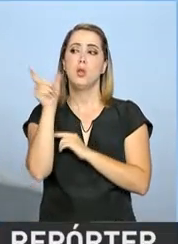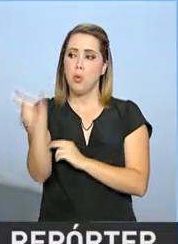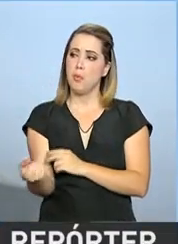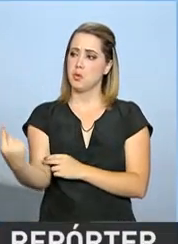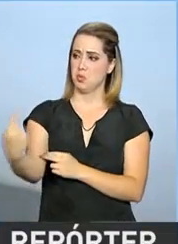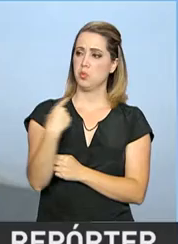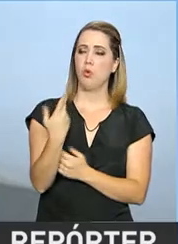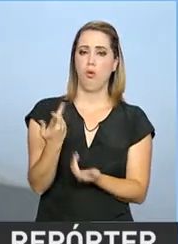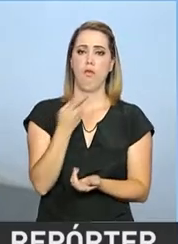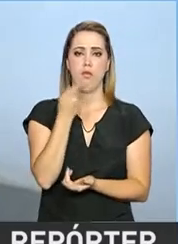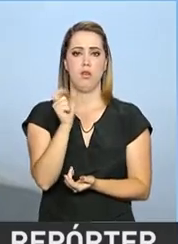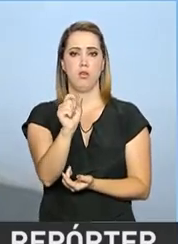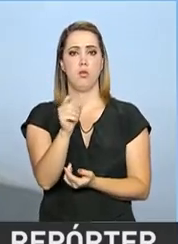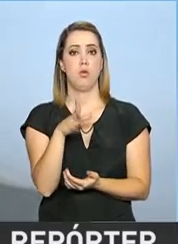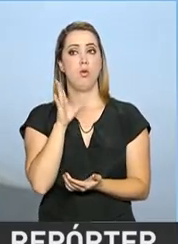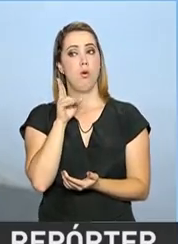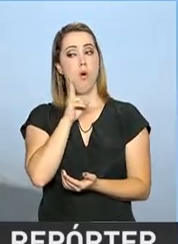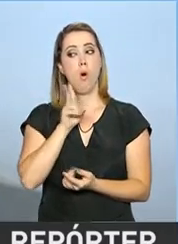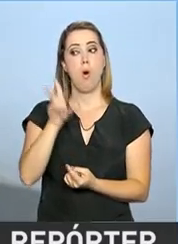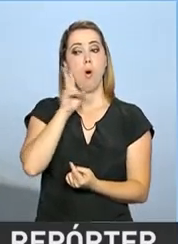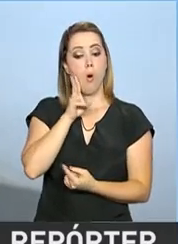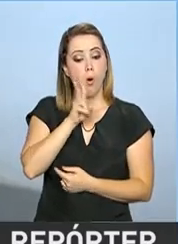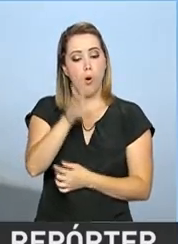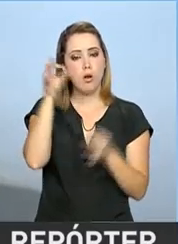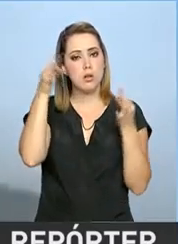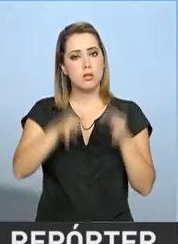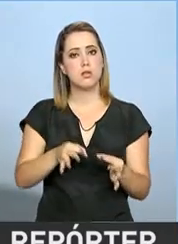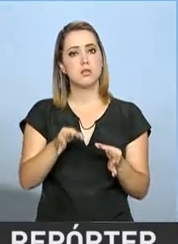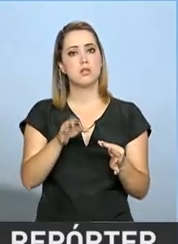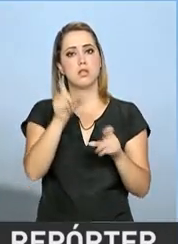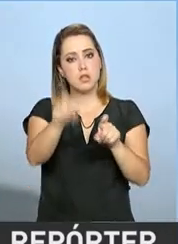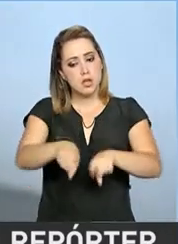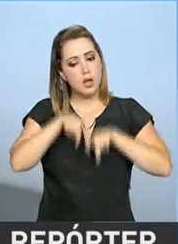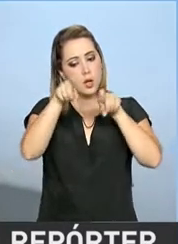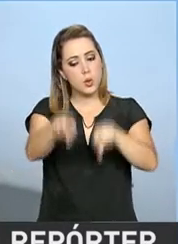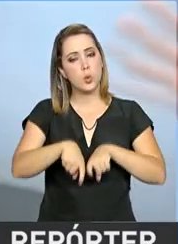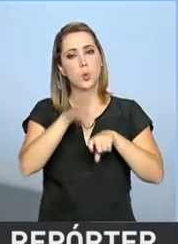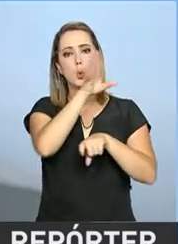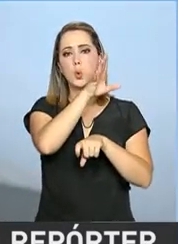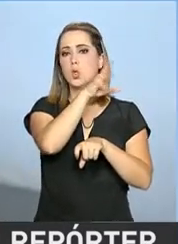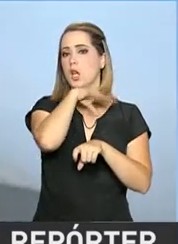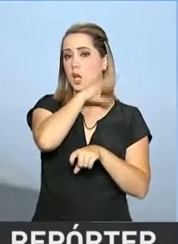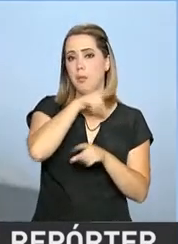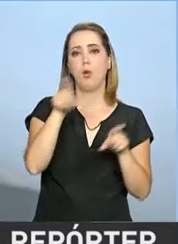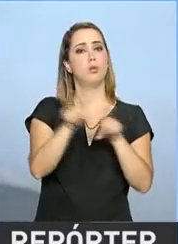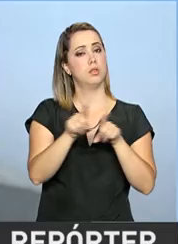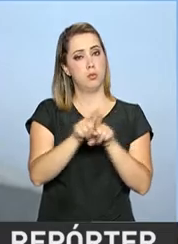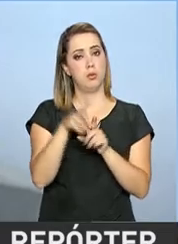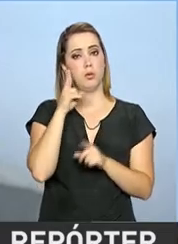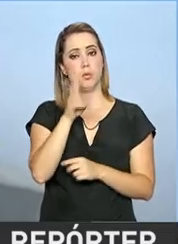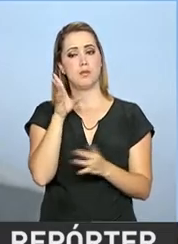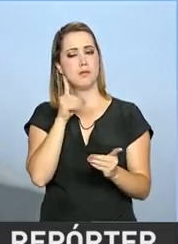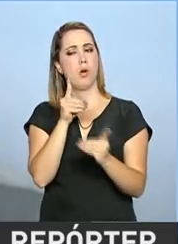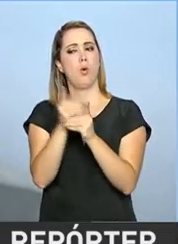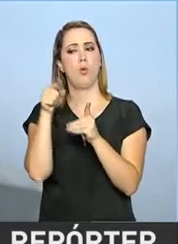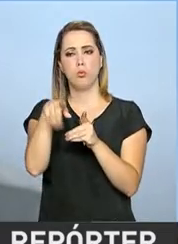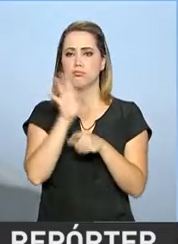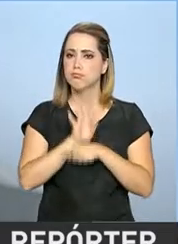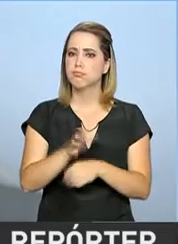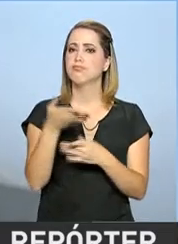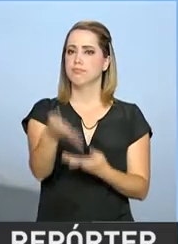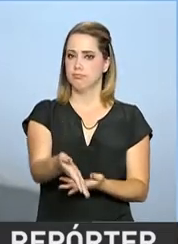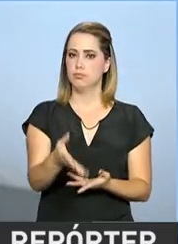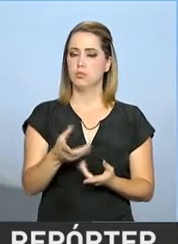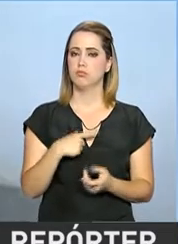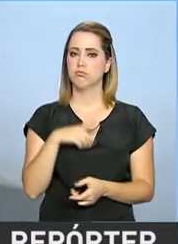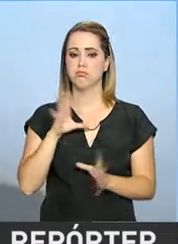Temer, apegue-se ao agronegócio, agricultura, pecuária, que é lá que você vai encontrar um grande amparo." E